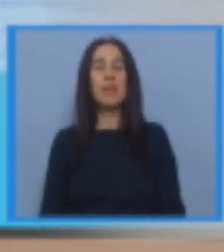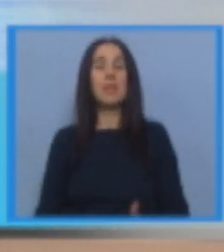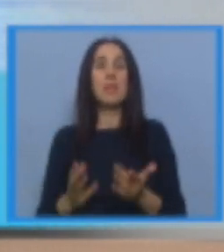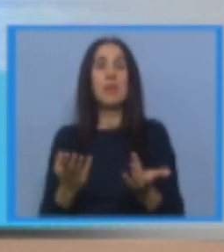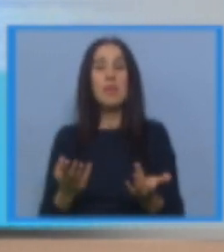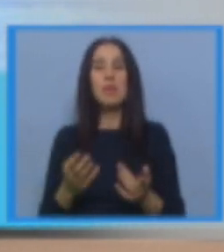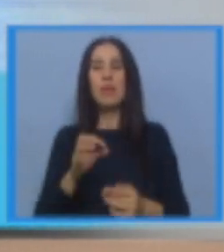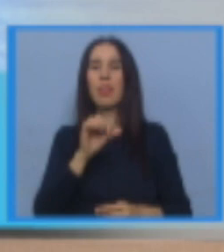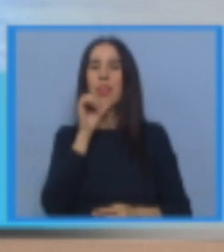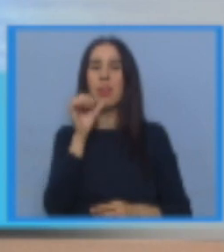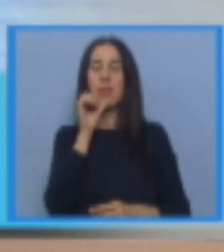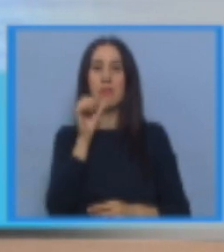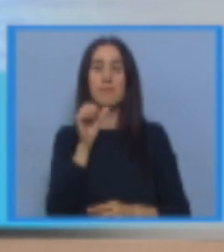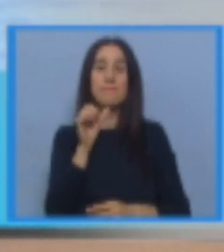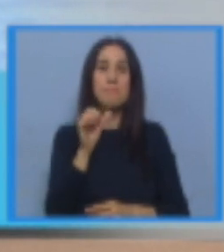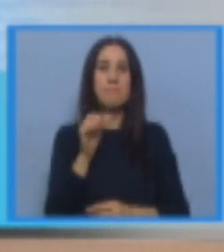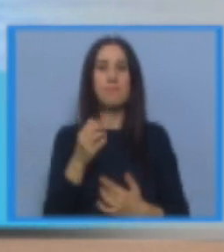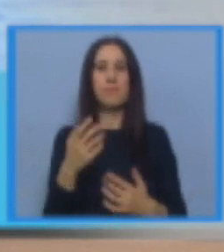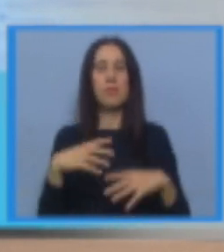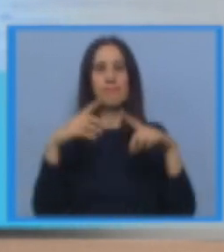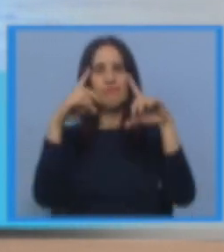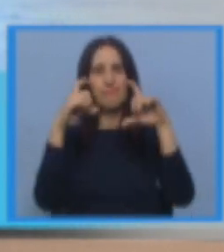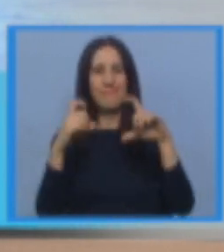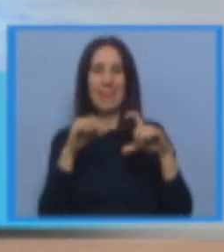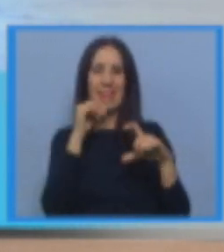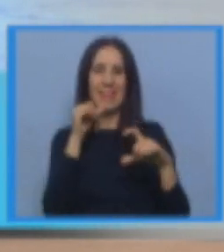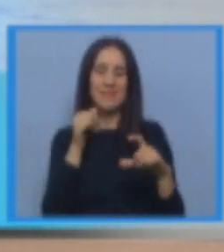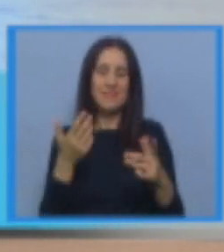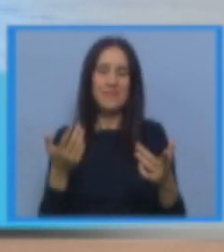E o que há normalmente é, para além das fotografias que tiram,